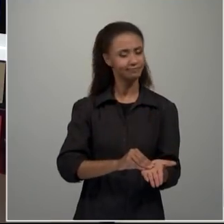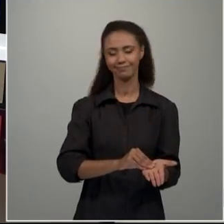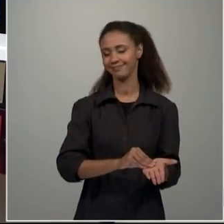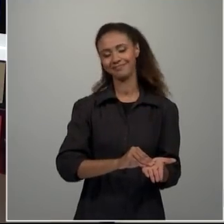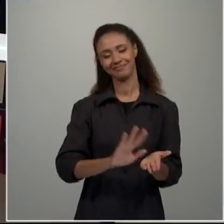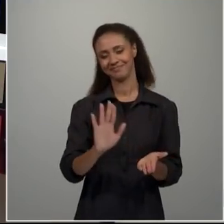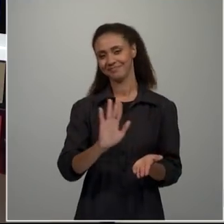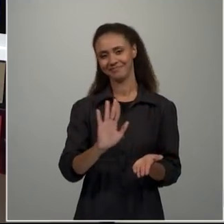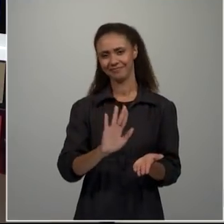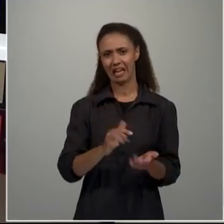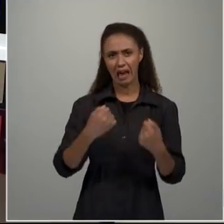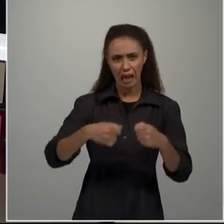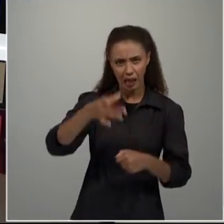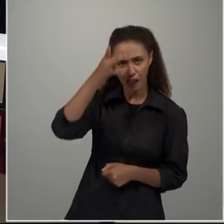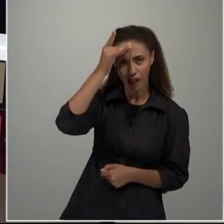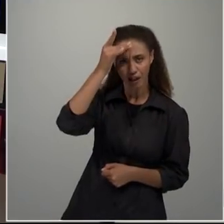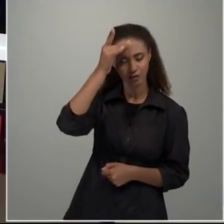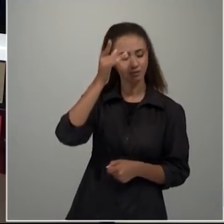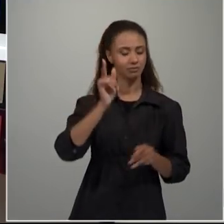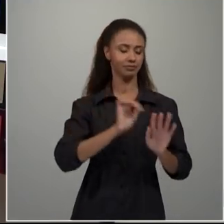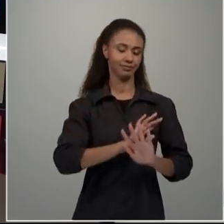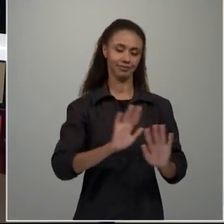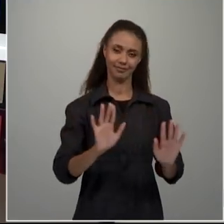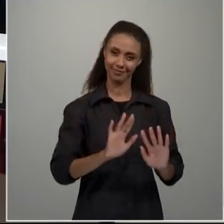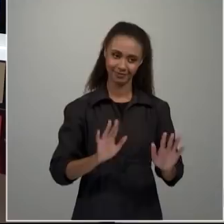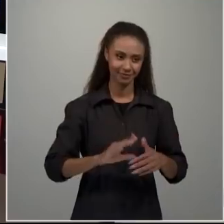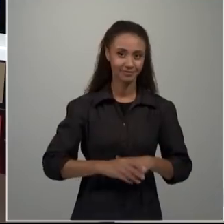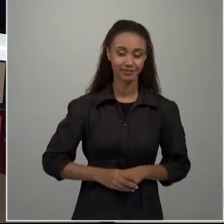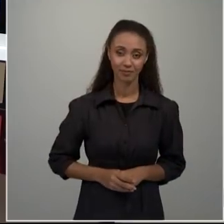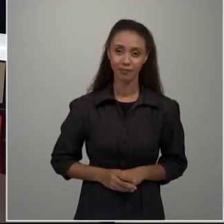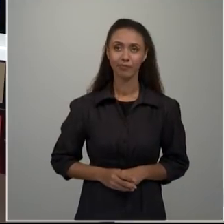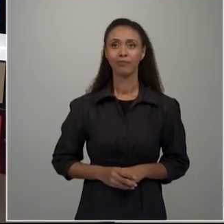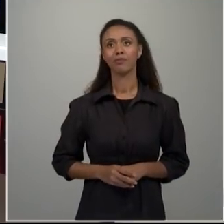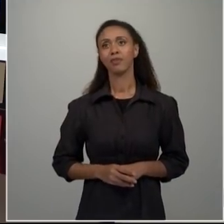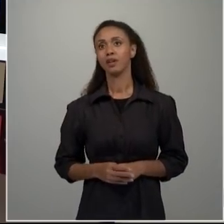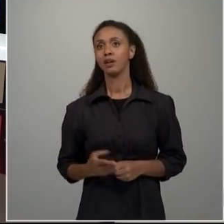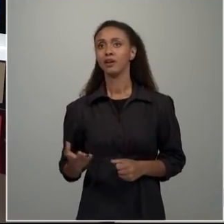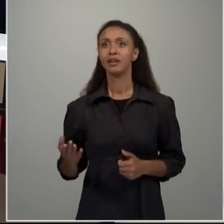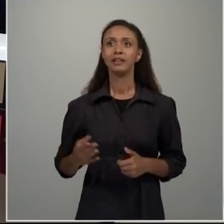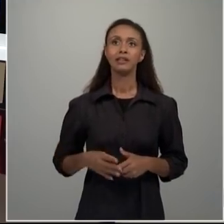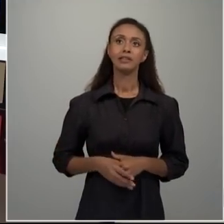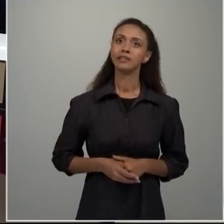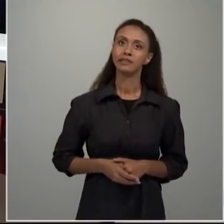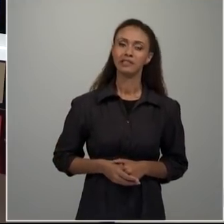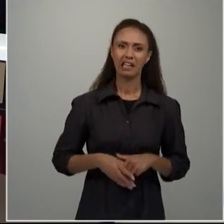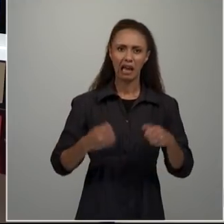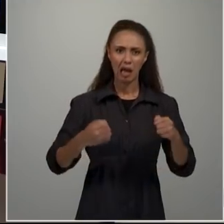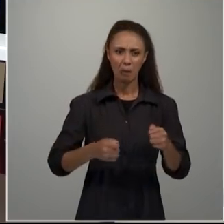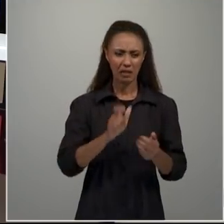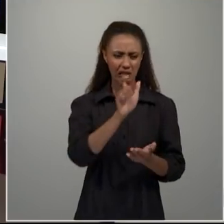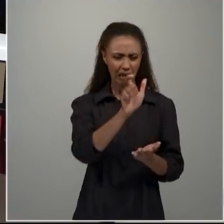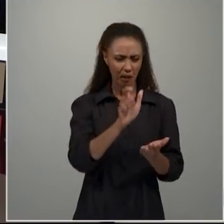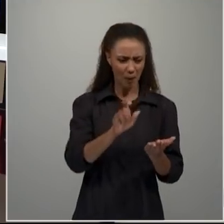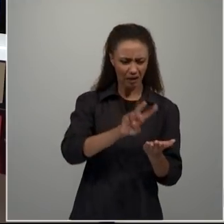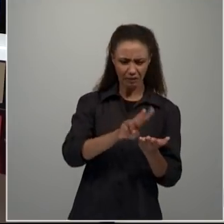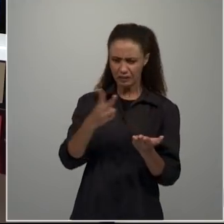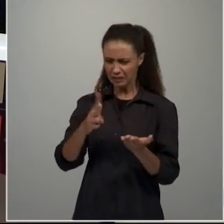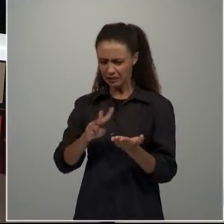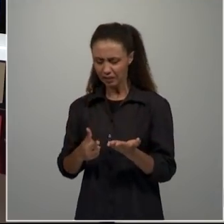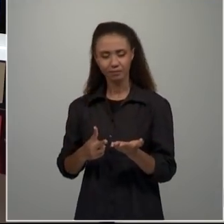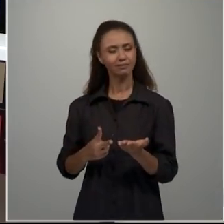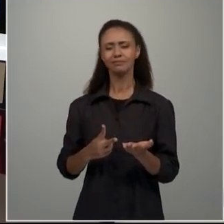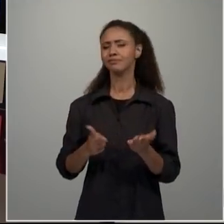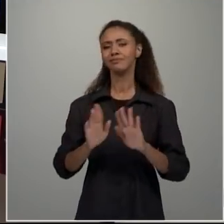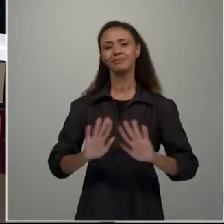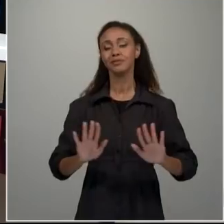eu fui decorar o nome não eu preciso é enfim traduzir isso e tentar entender não